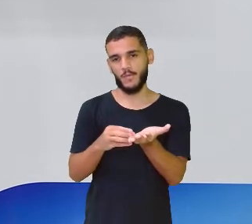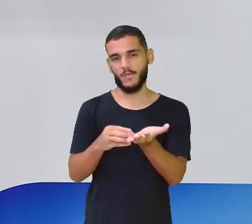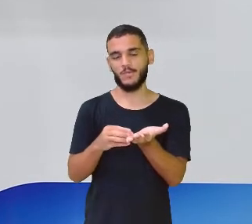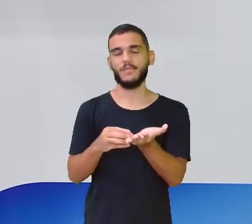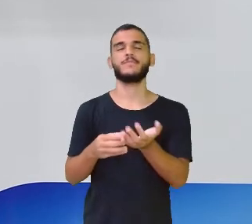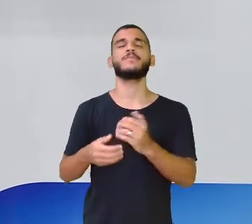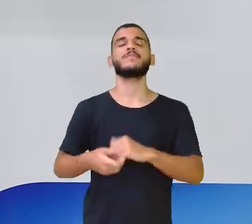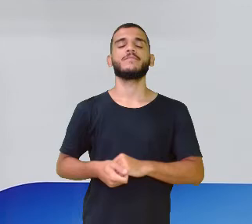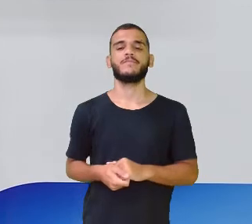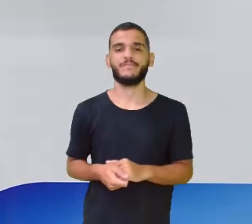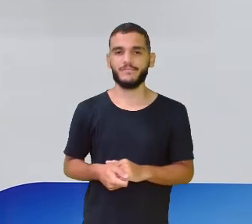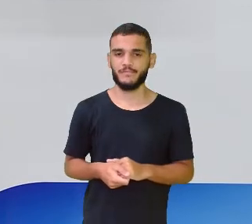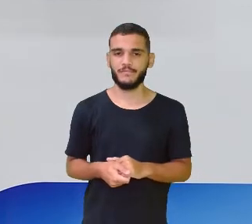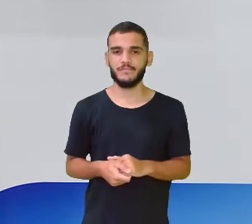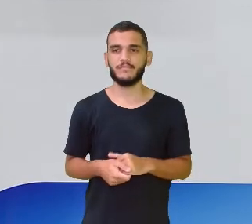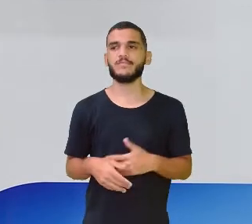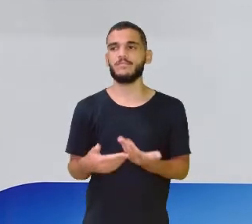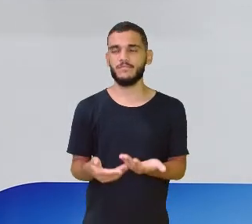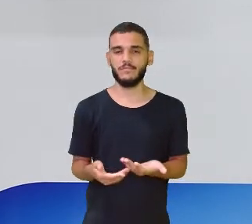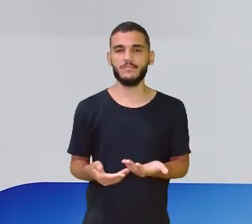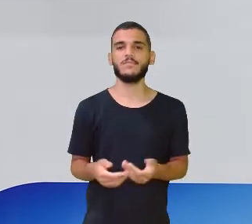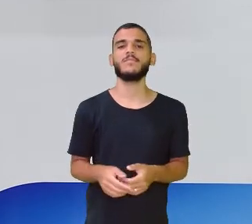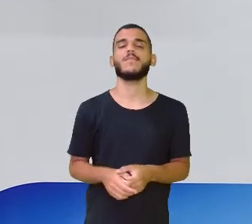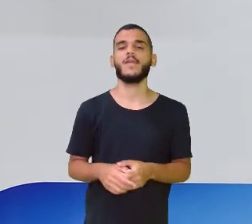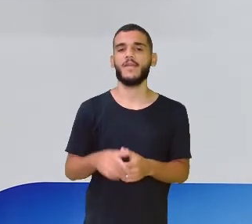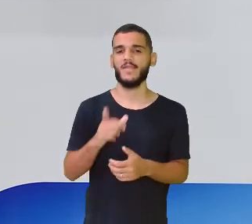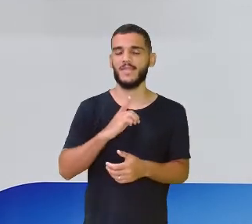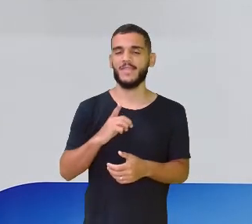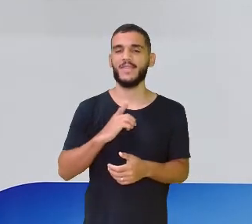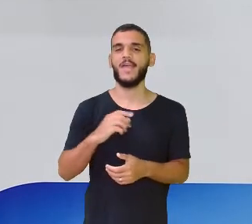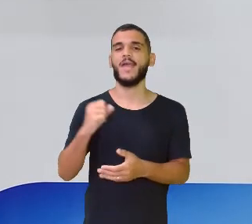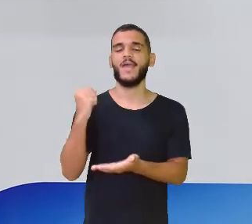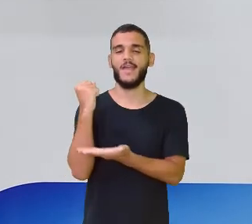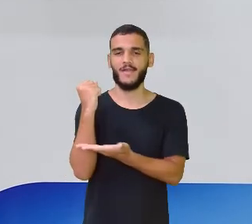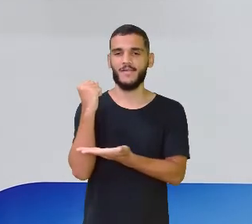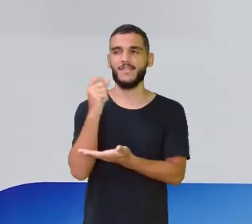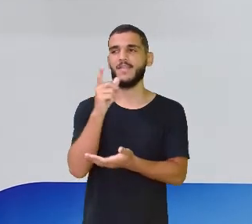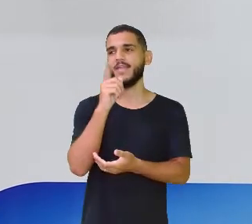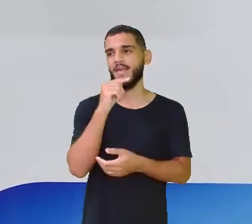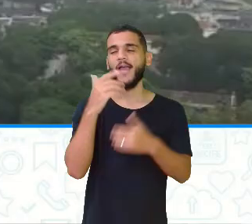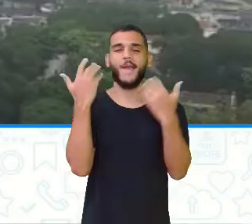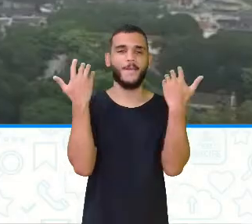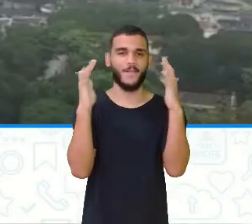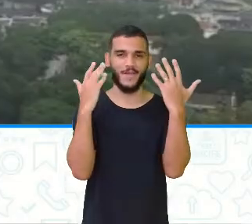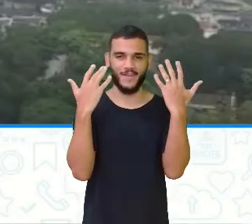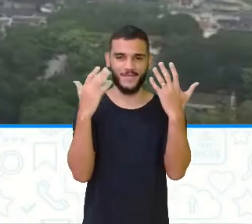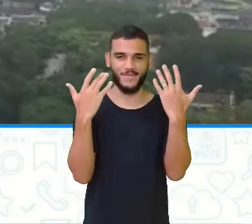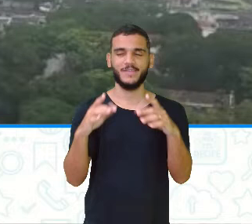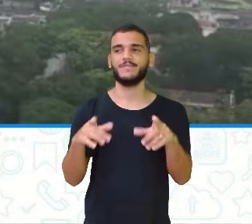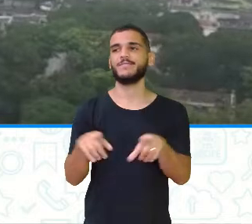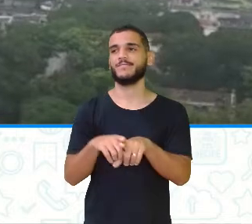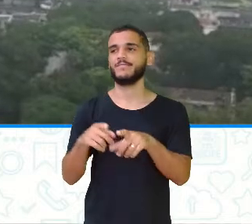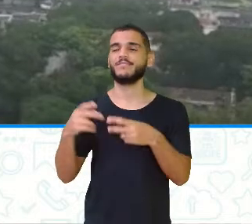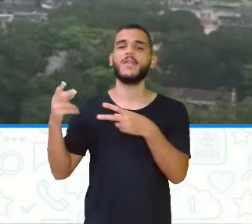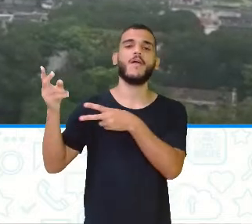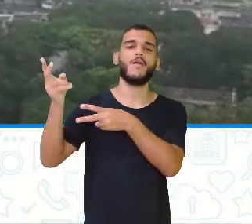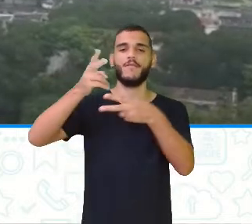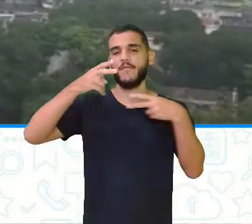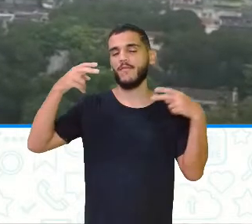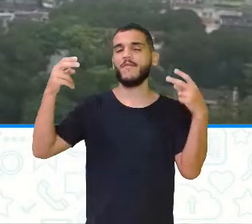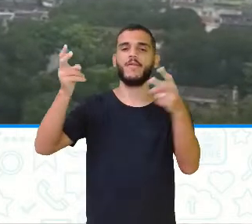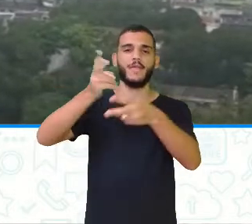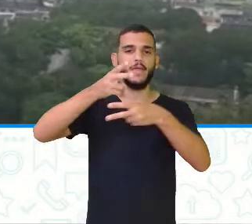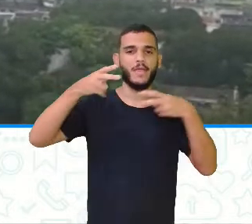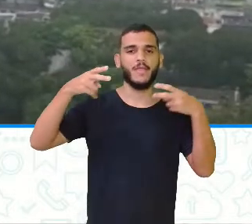mim também, professora Márcia, a garrafinha de água. Muito bem, gente. Então, de parabéns. E o vento? O vento